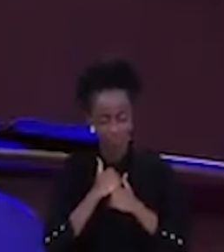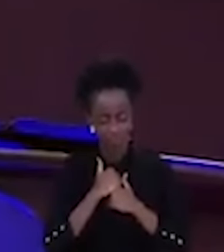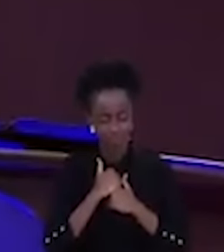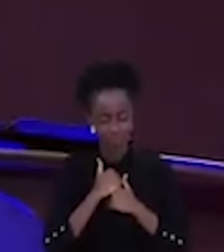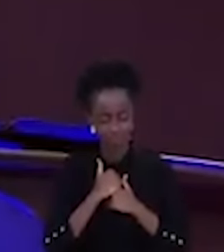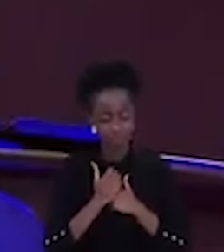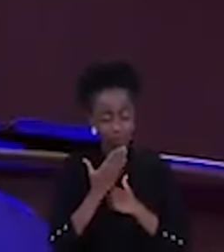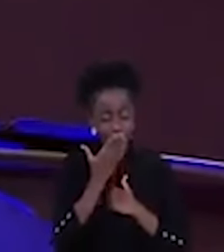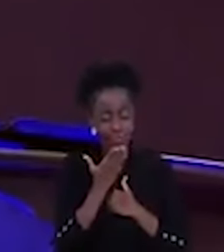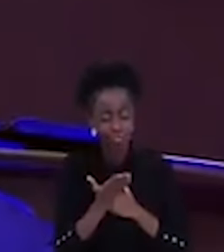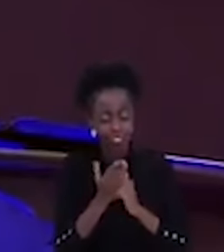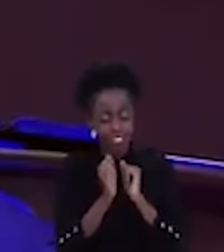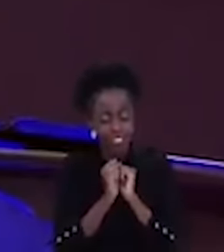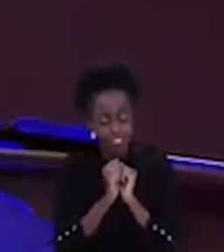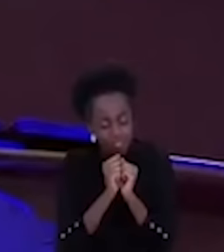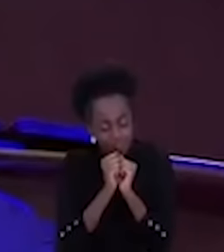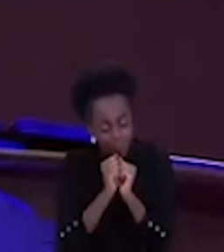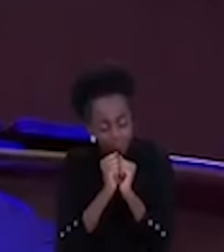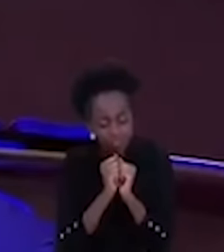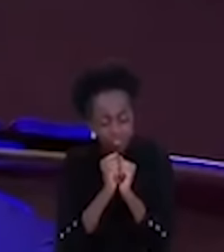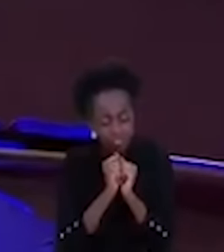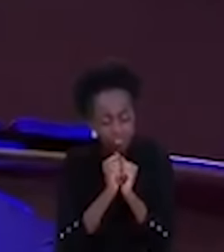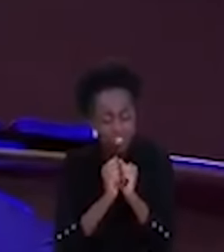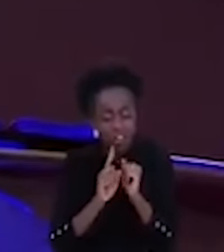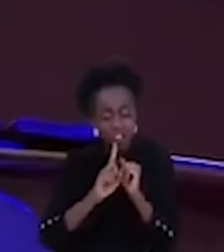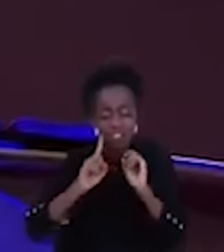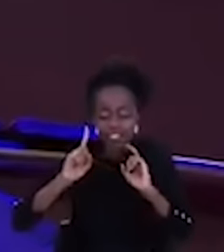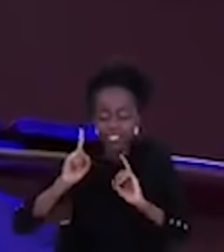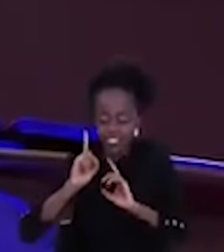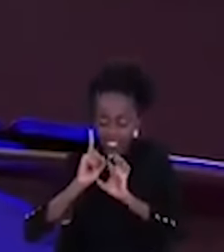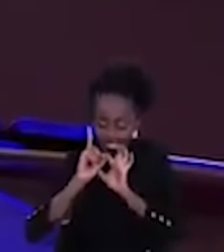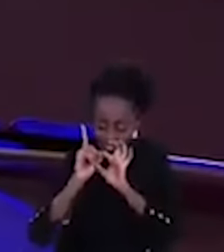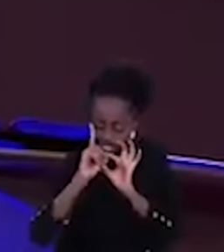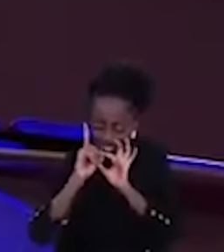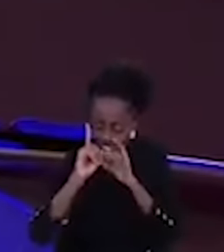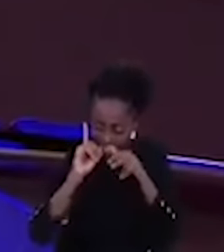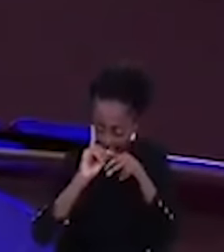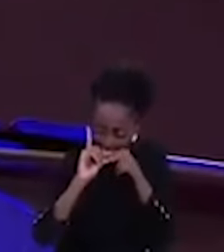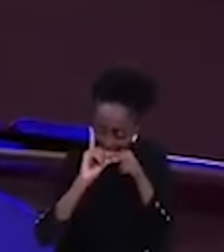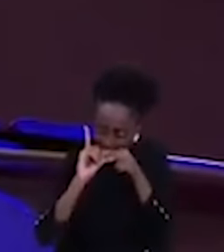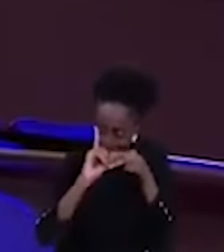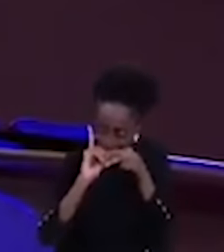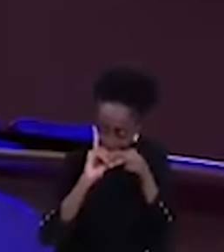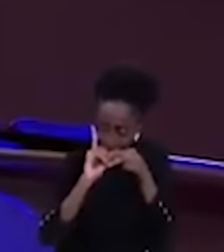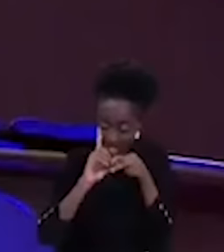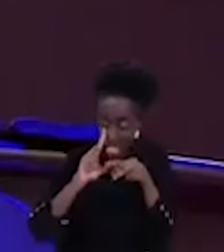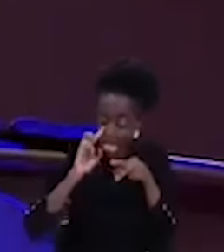Você está nos braços, você está segurando na mão do noivo, ele está olhando para você nos